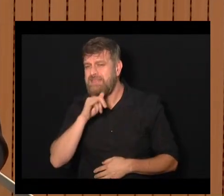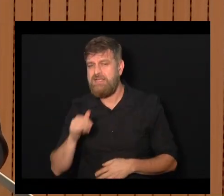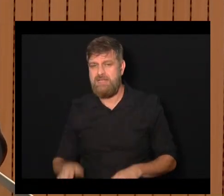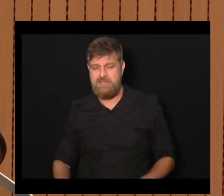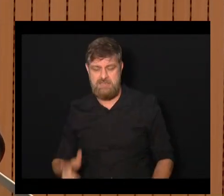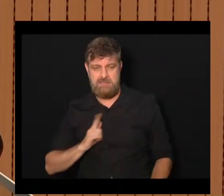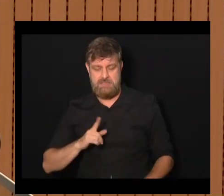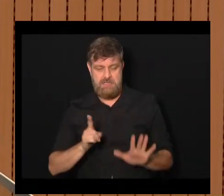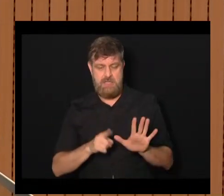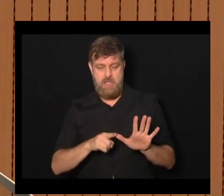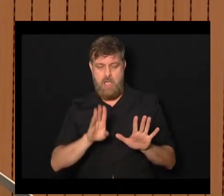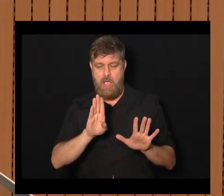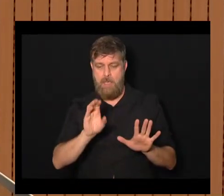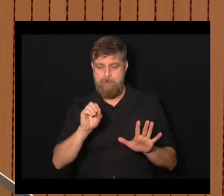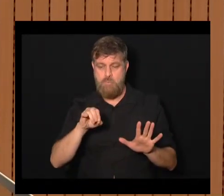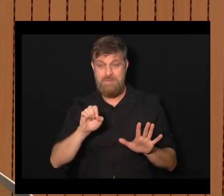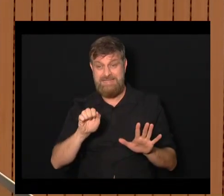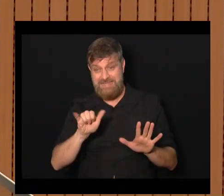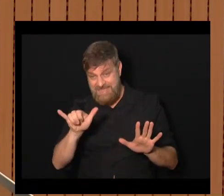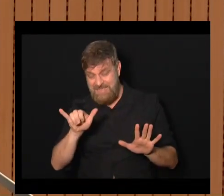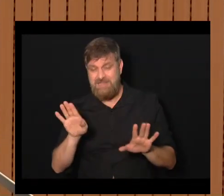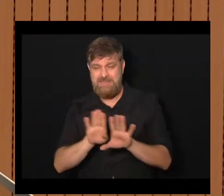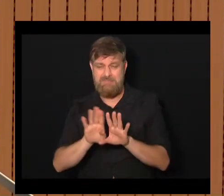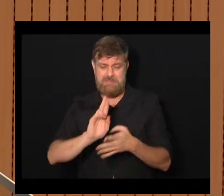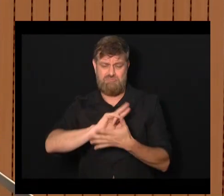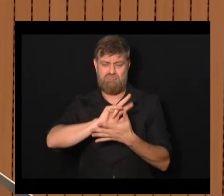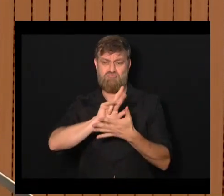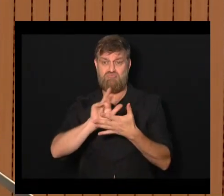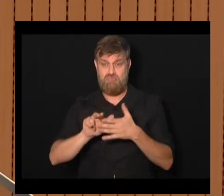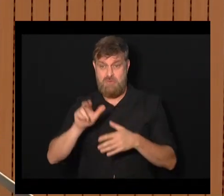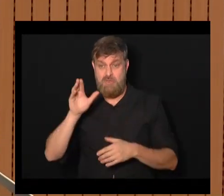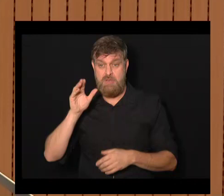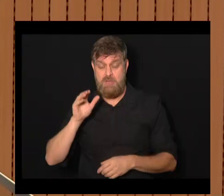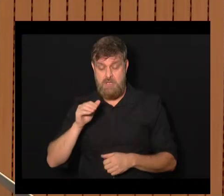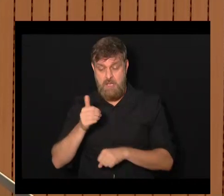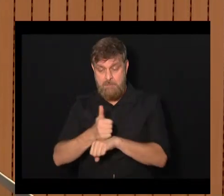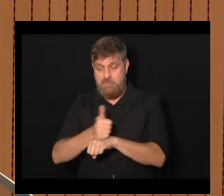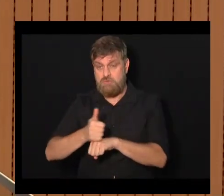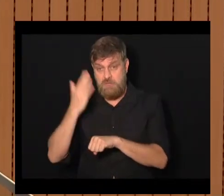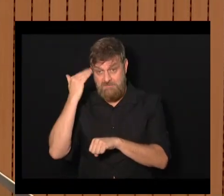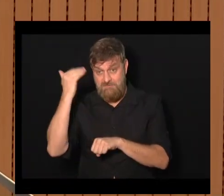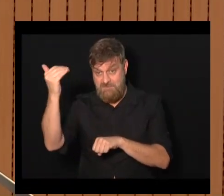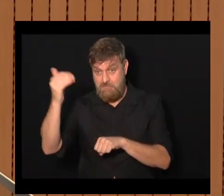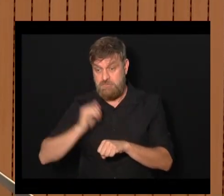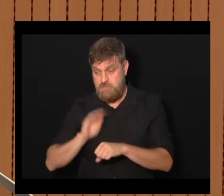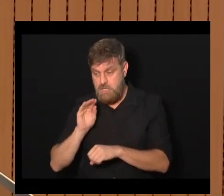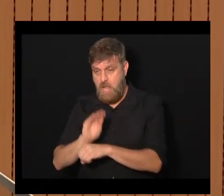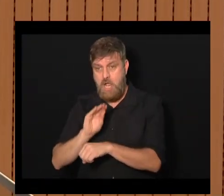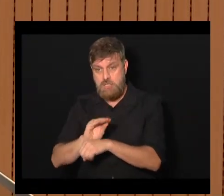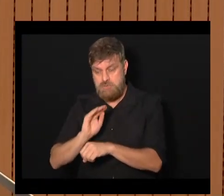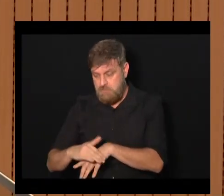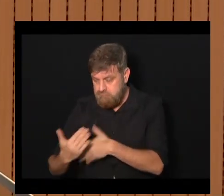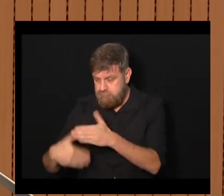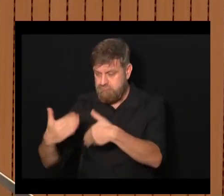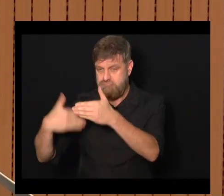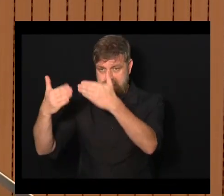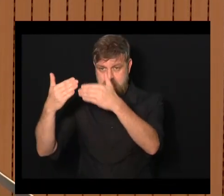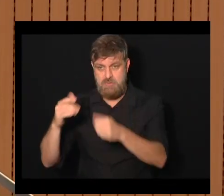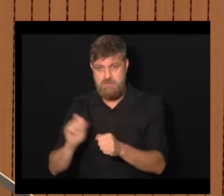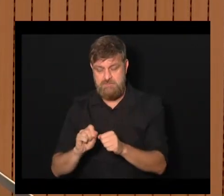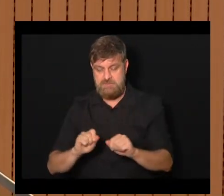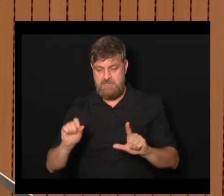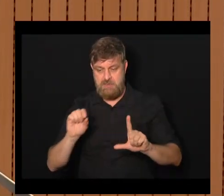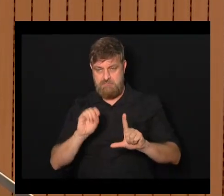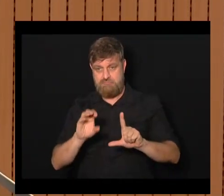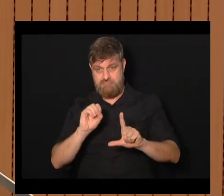Burnier também, da Globo News, enfim, uma safra muito boa. Pessoas que contribuíram para o engrandecimento da